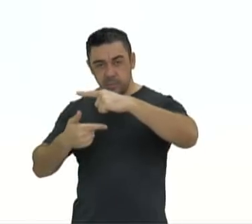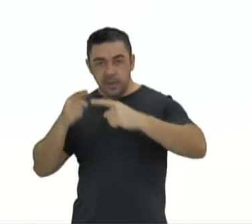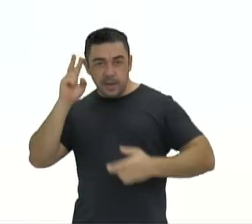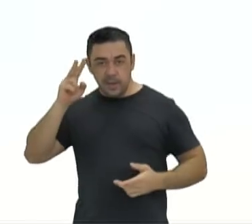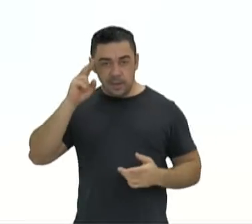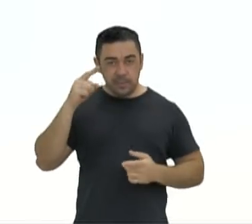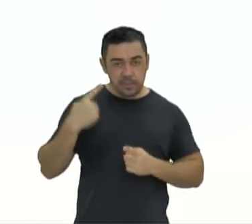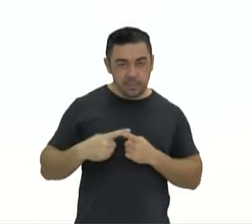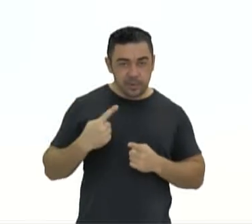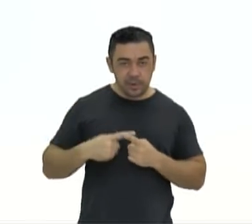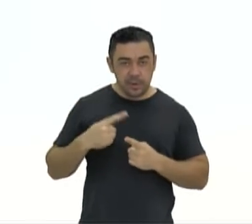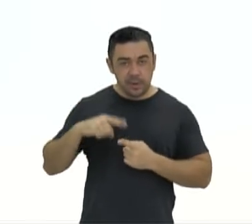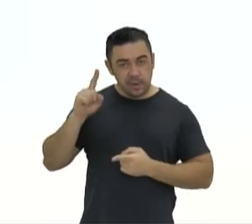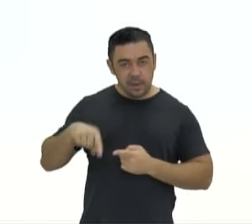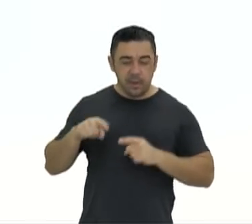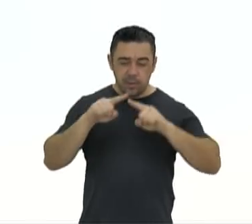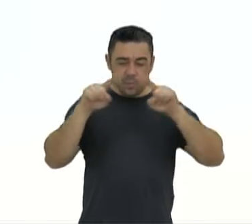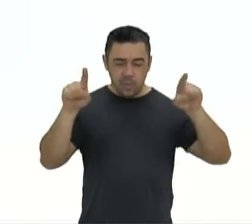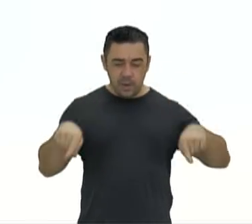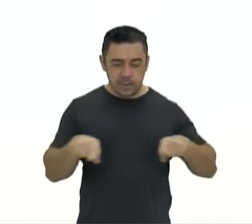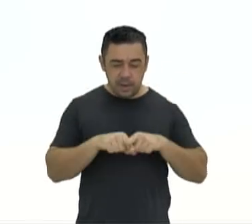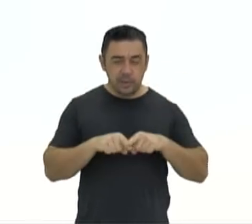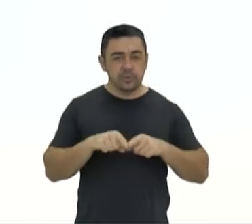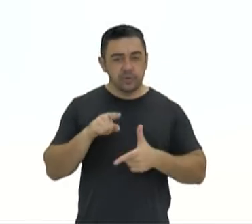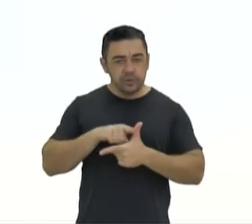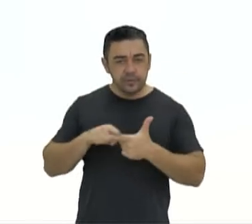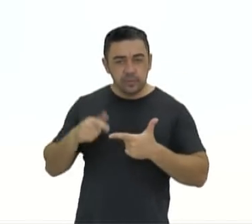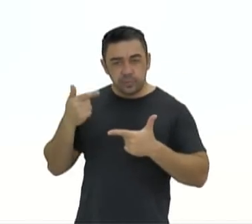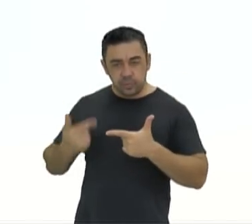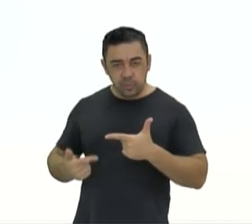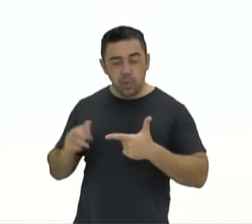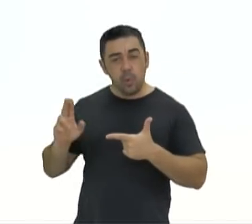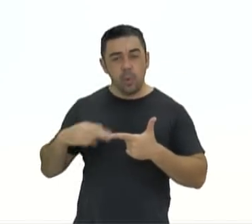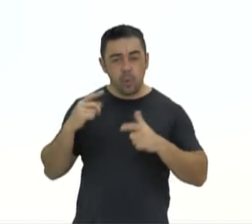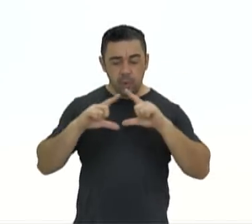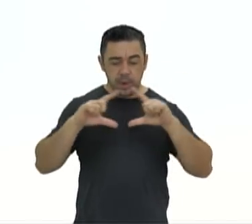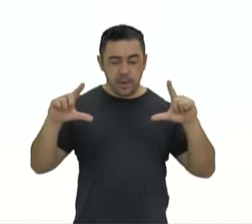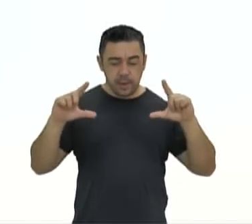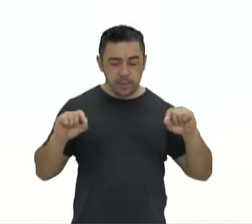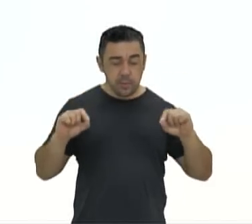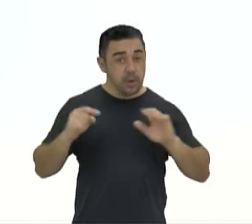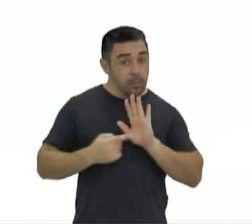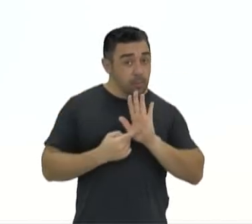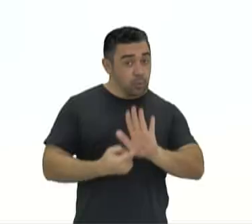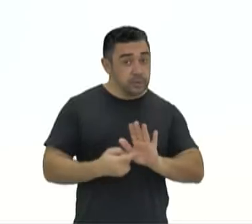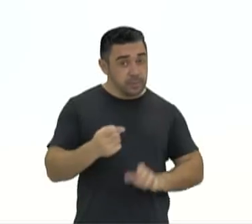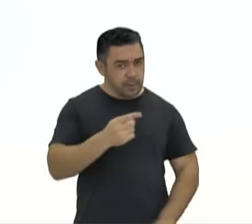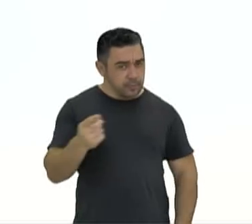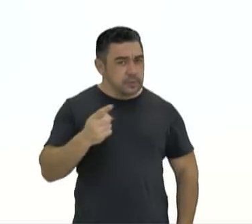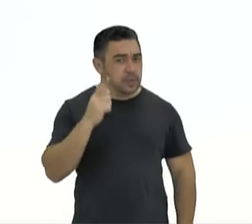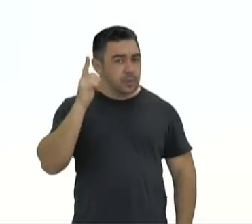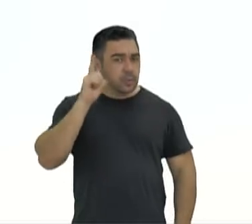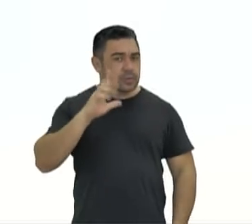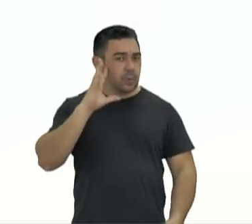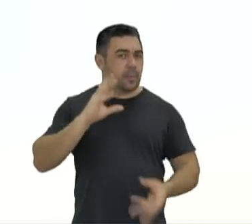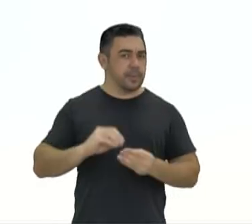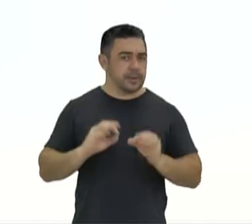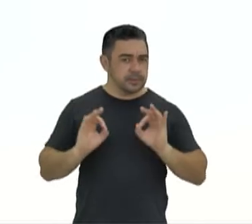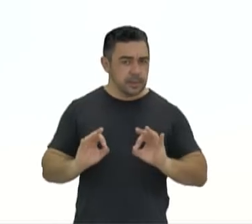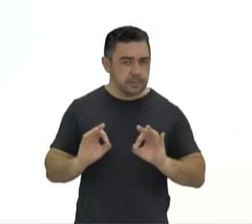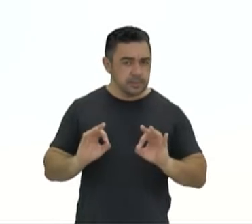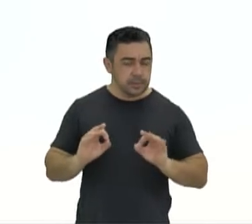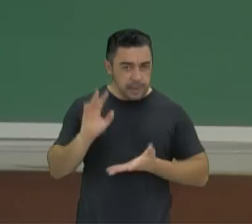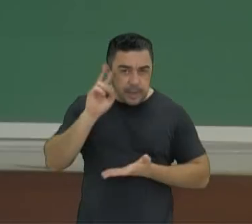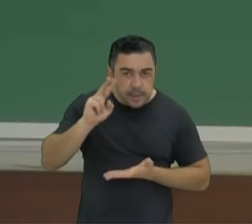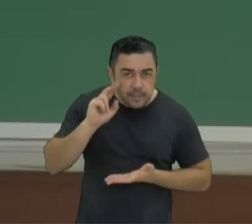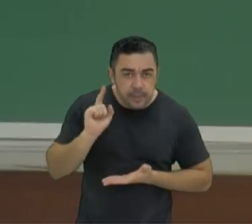em 2, ou a área do quadrado dividida em 2. A gente demonstrou isso para vocês, a gente chegou nessa conclusão. Estão lembrados?